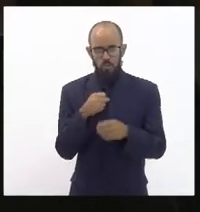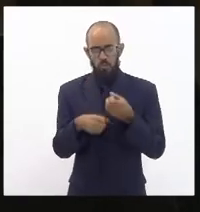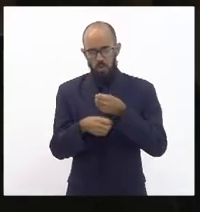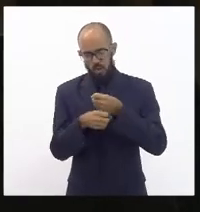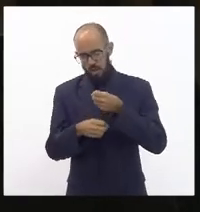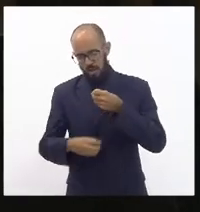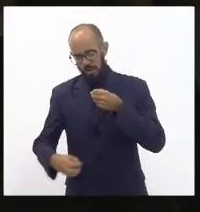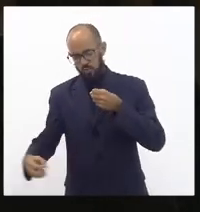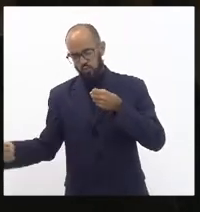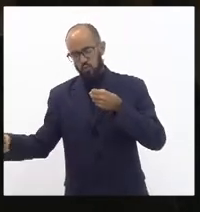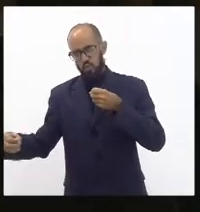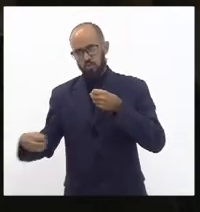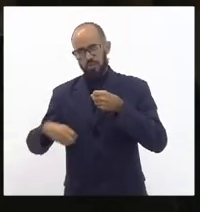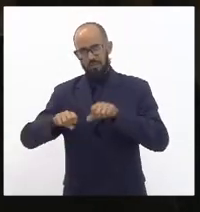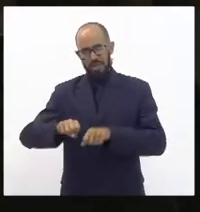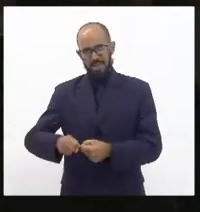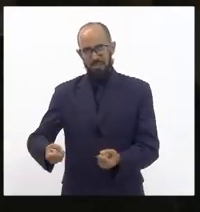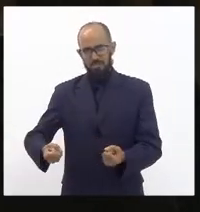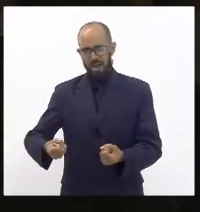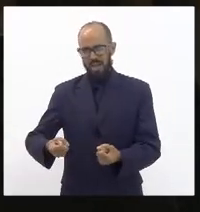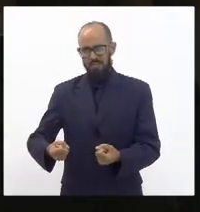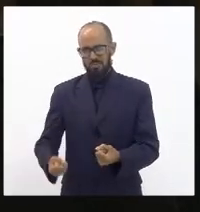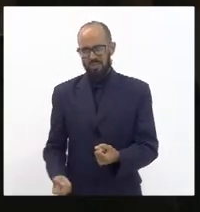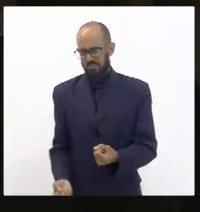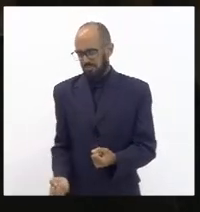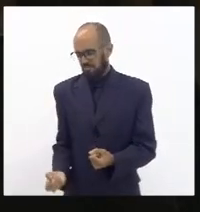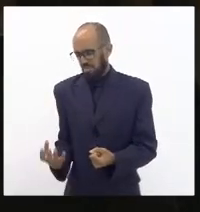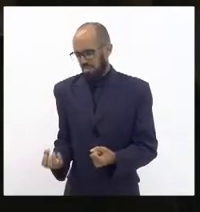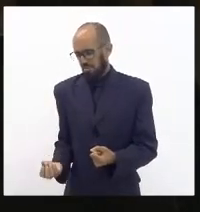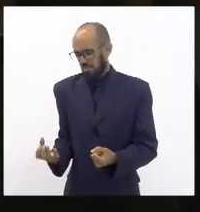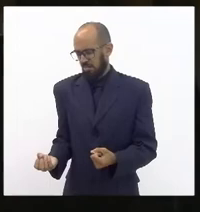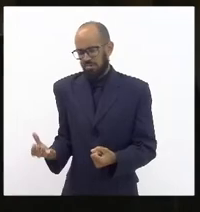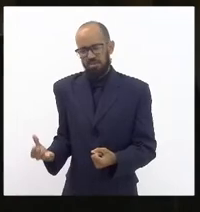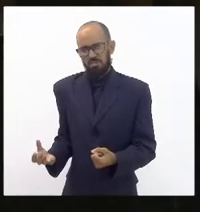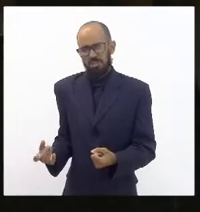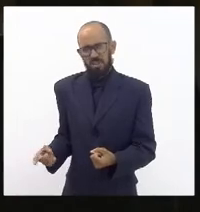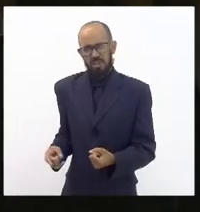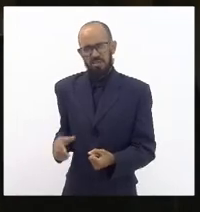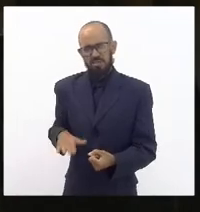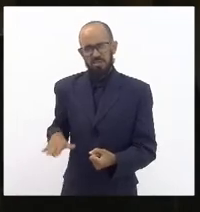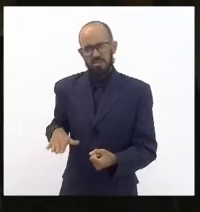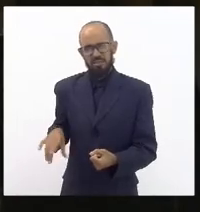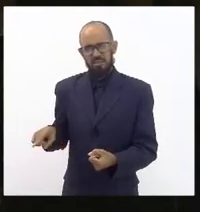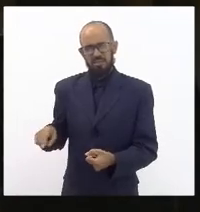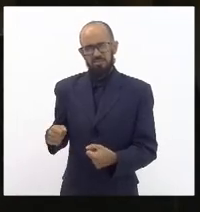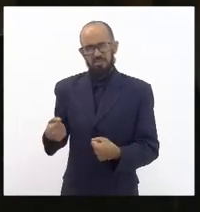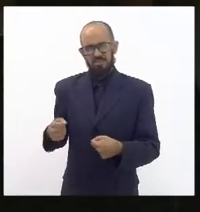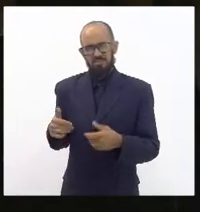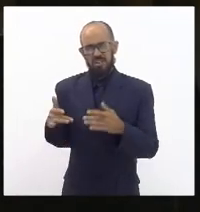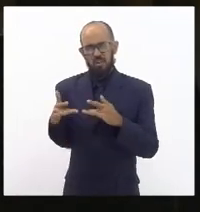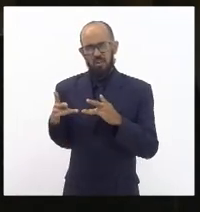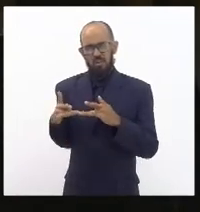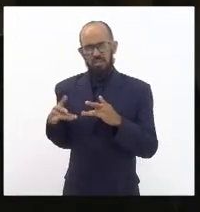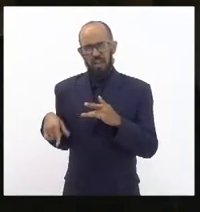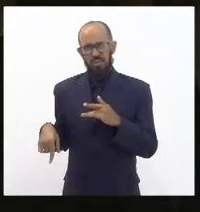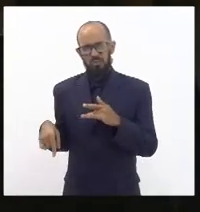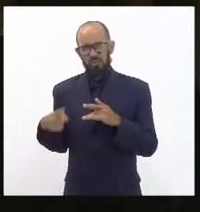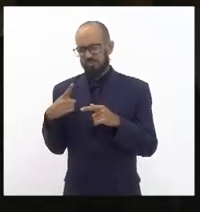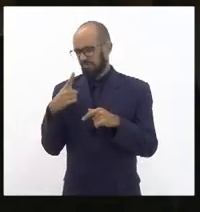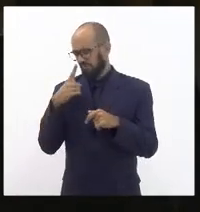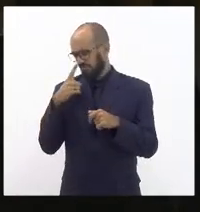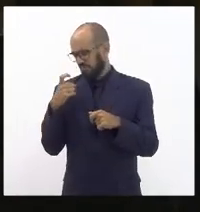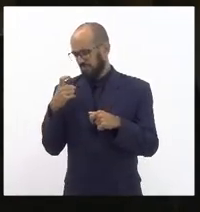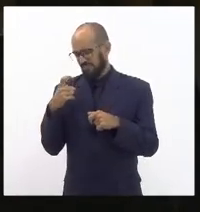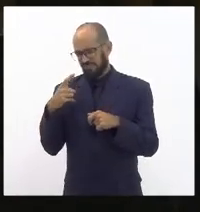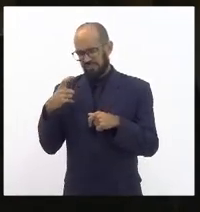de esgoto estava quebrada fazendo com que as crianças sejam obrigadas a conviver diariamente com dejetos